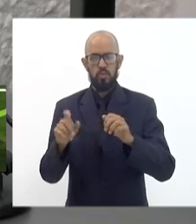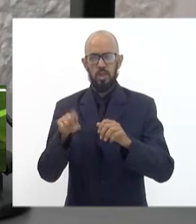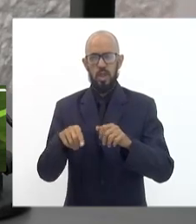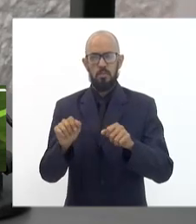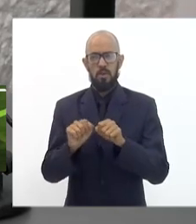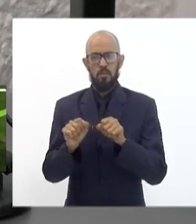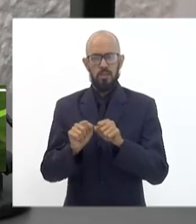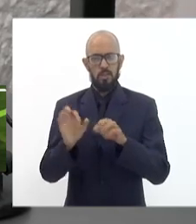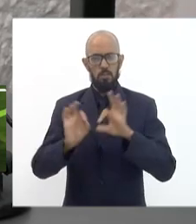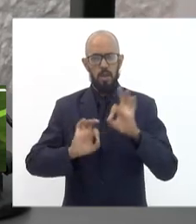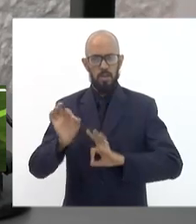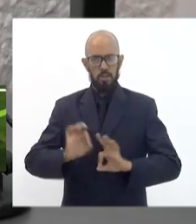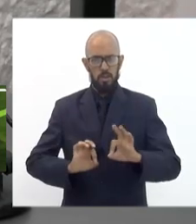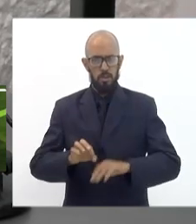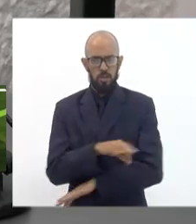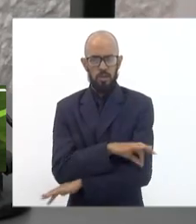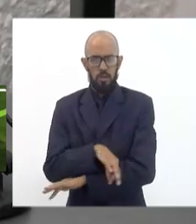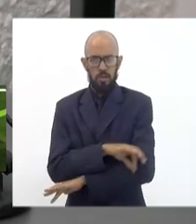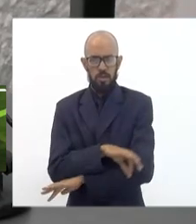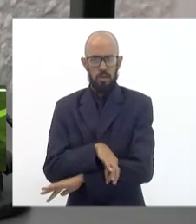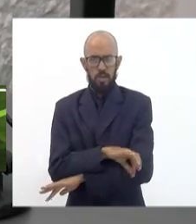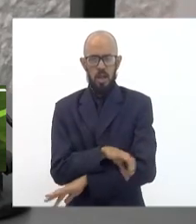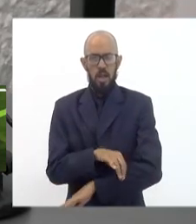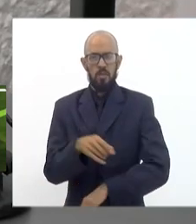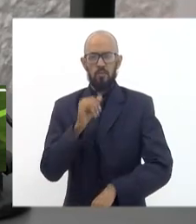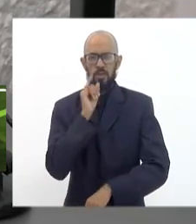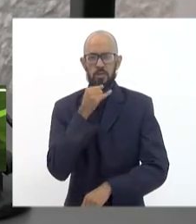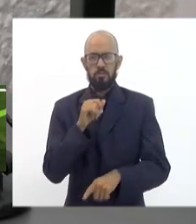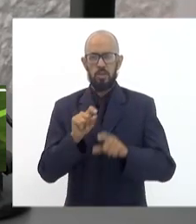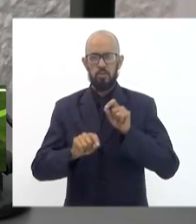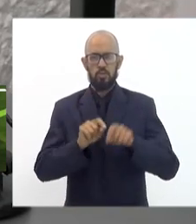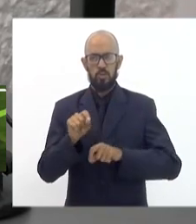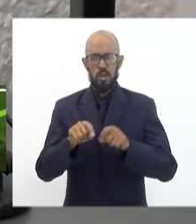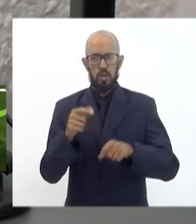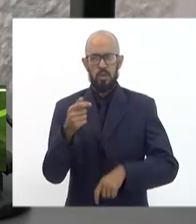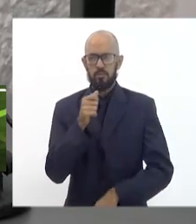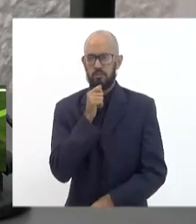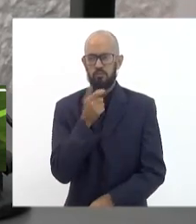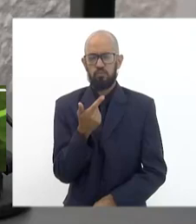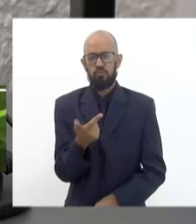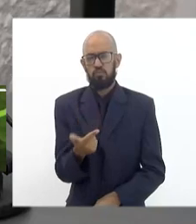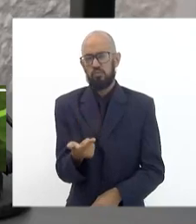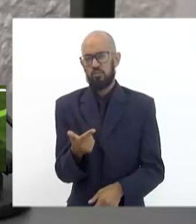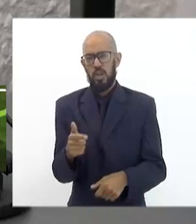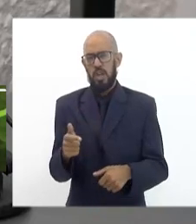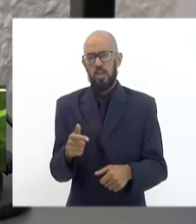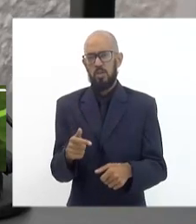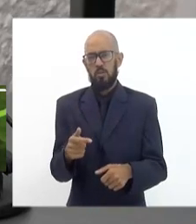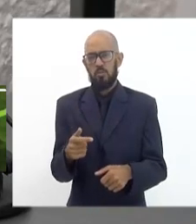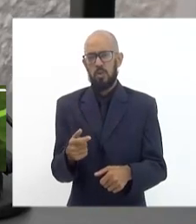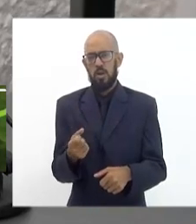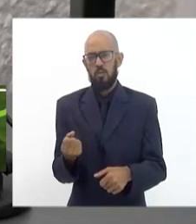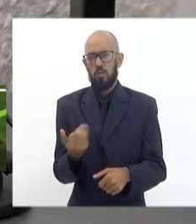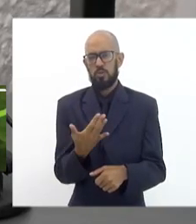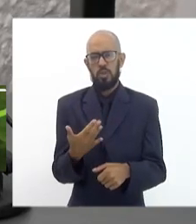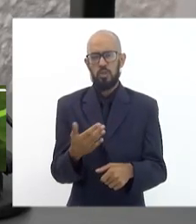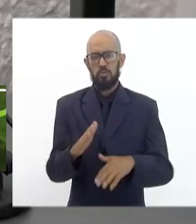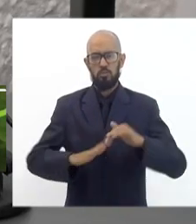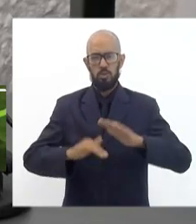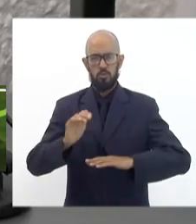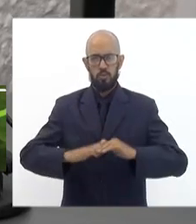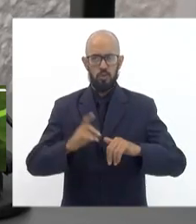fazendo um planejamento ele infelizmente é não tenha o volume de profissionais que nós